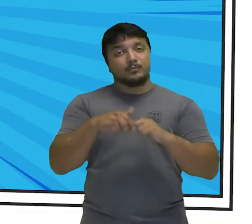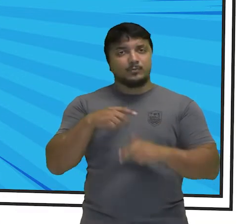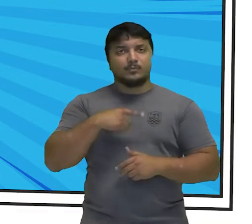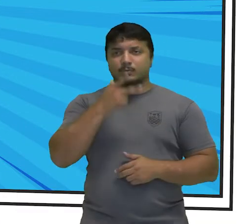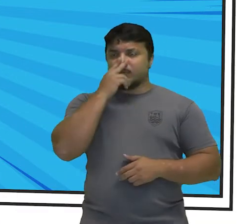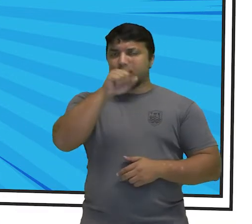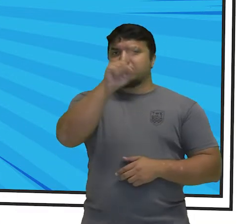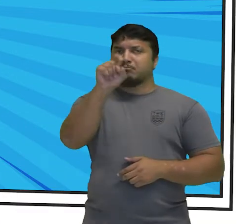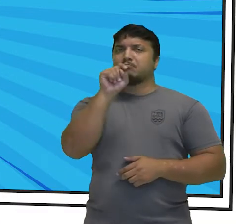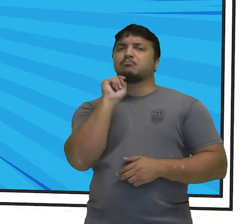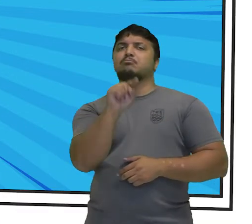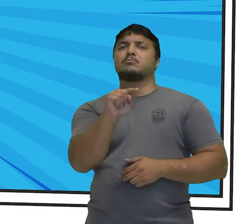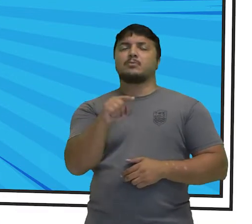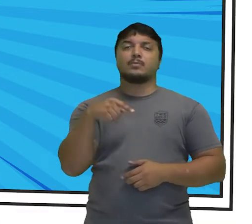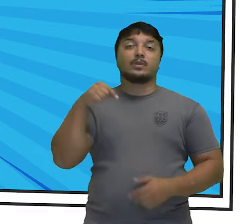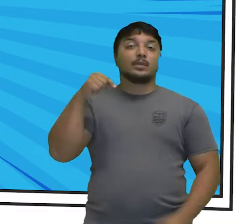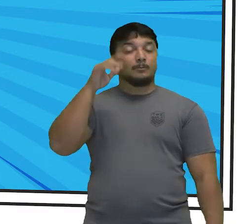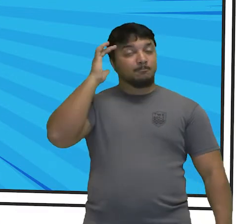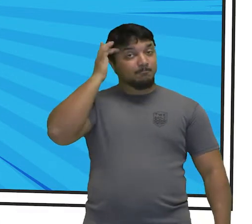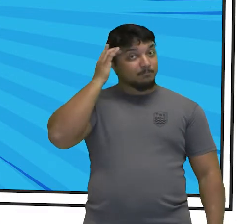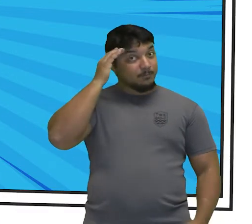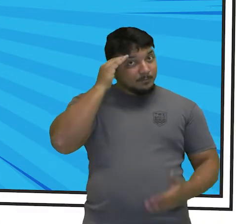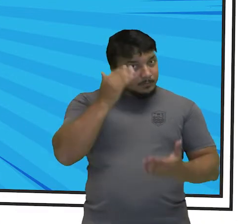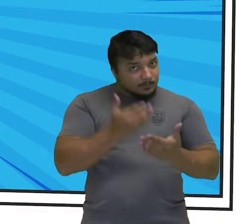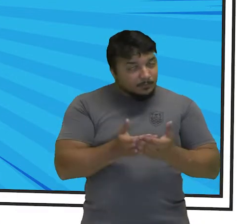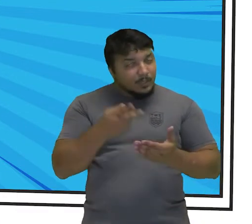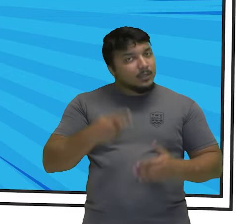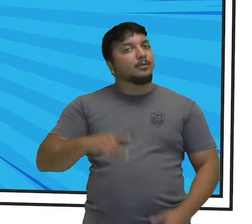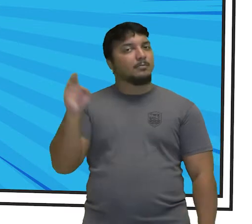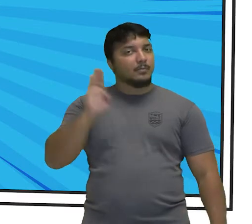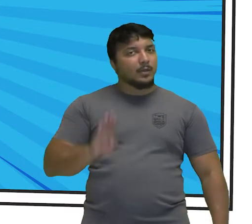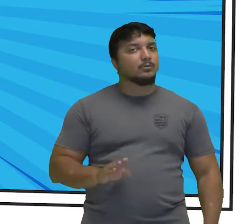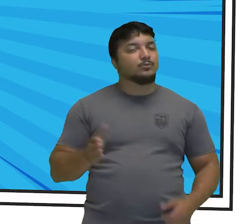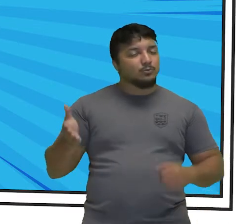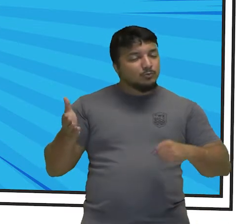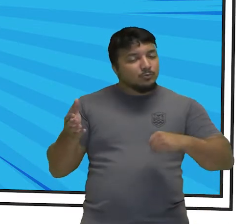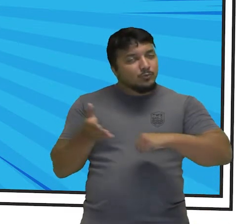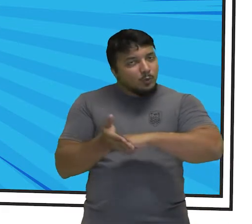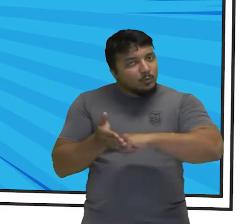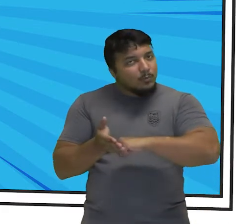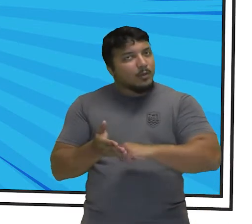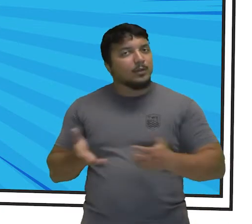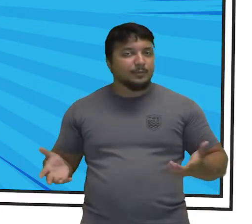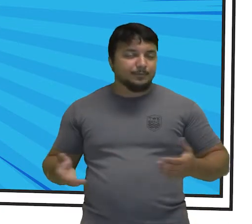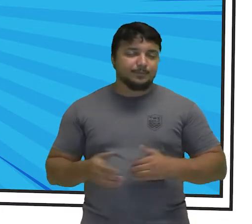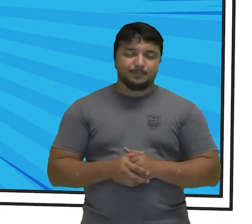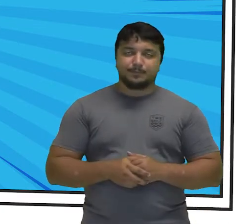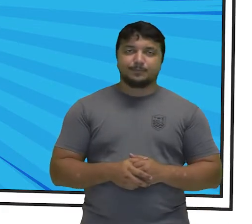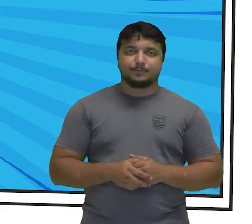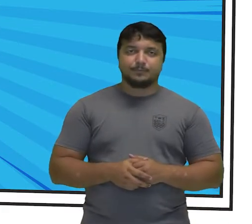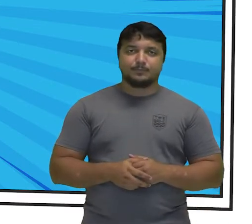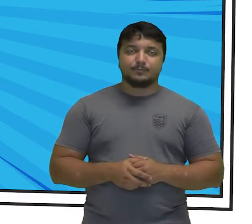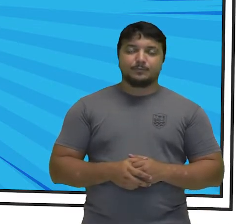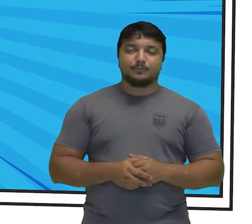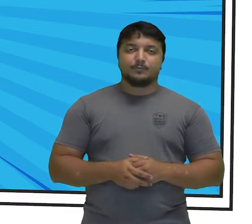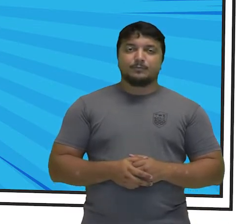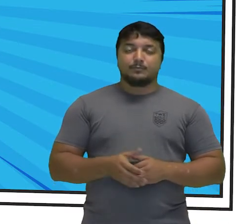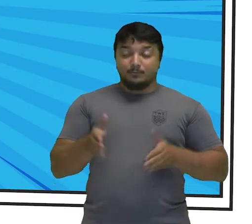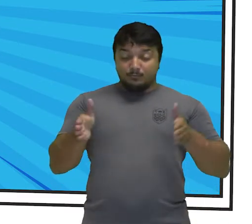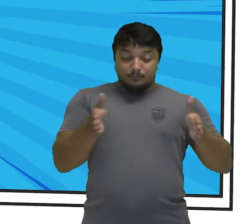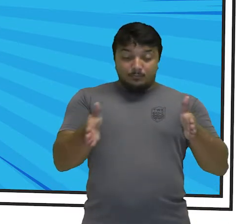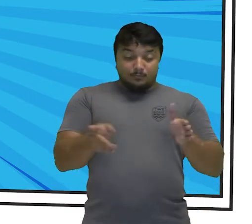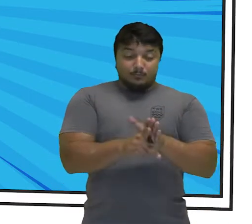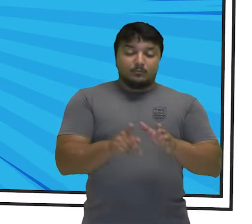esse questionamento, acredite, no nosso Brasil contemporâneo. Mas continuamos. Vamos lá. O período da